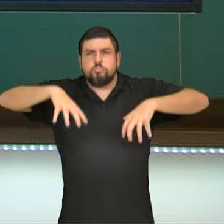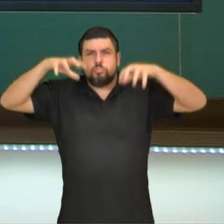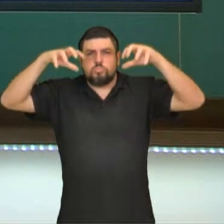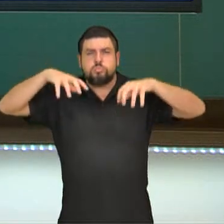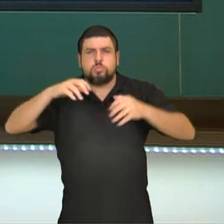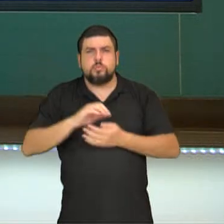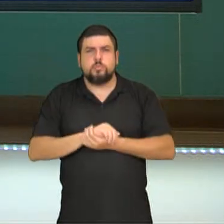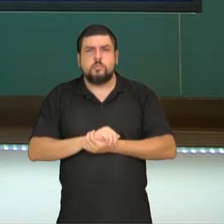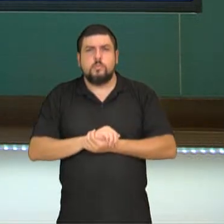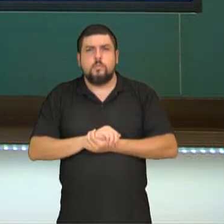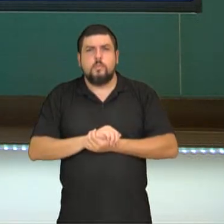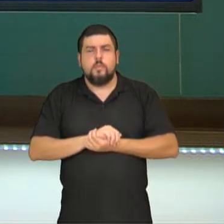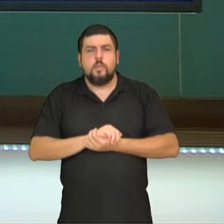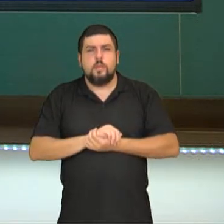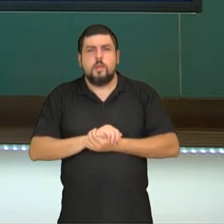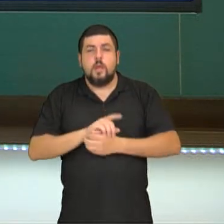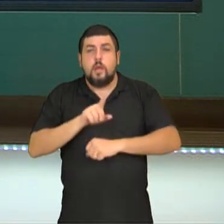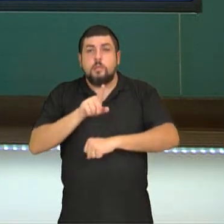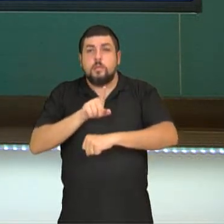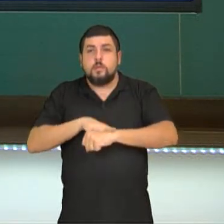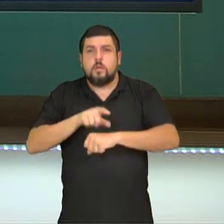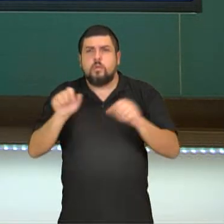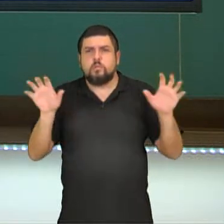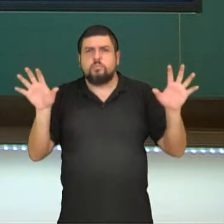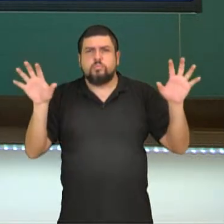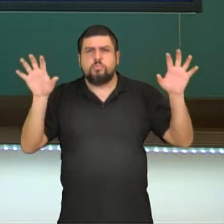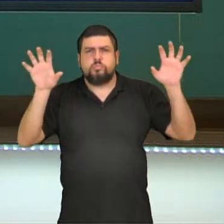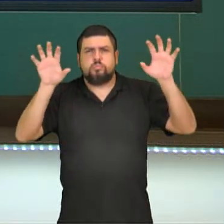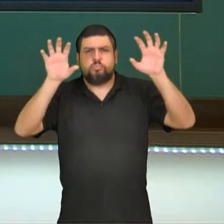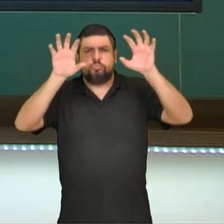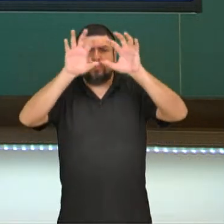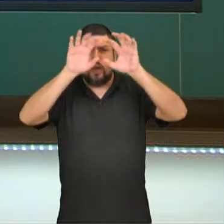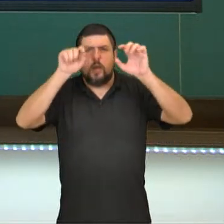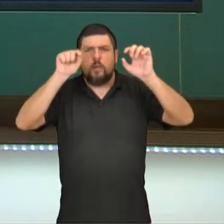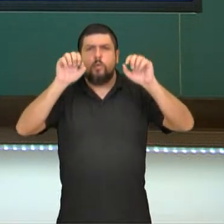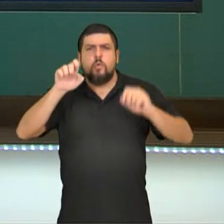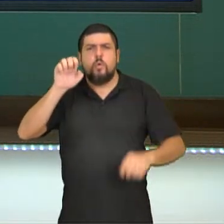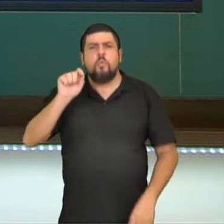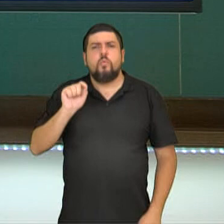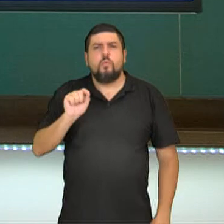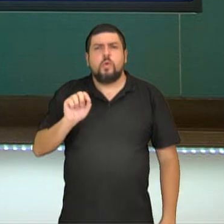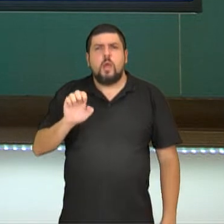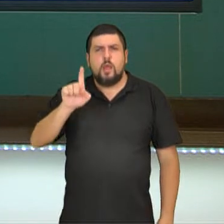né? A nuvem, que nada mais é do que gás